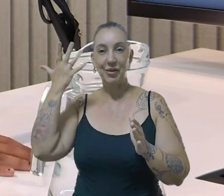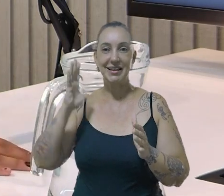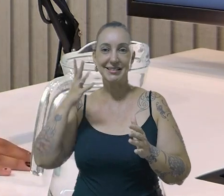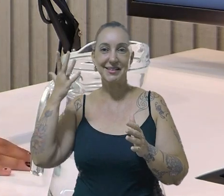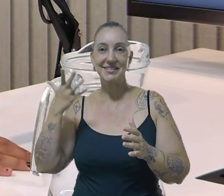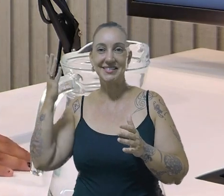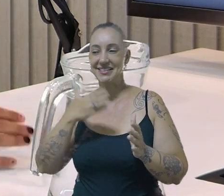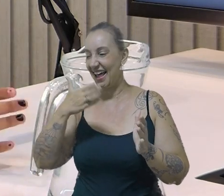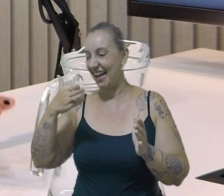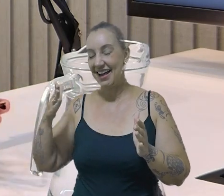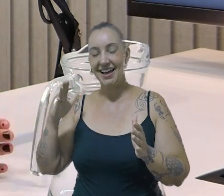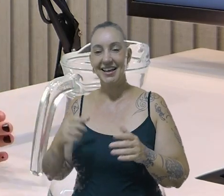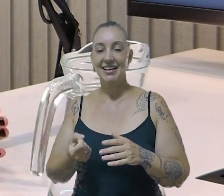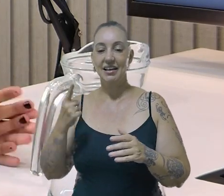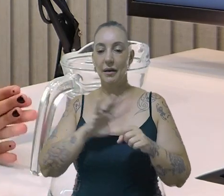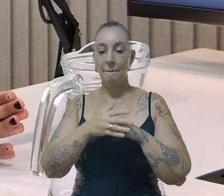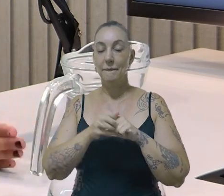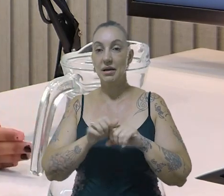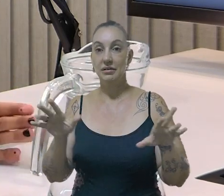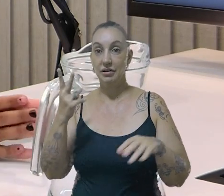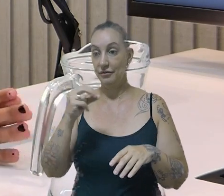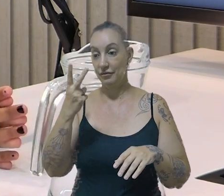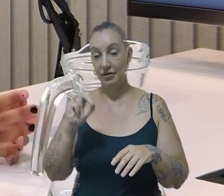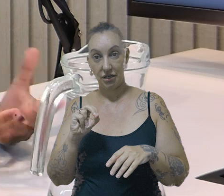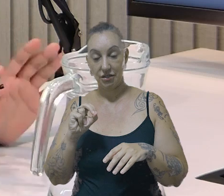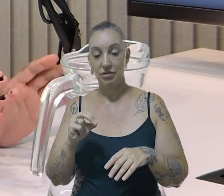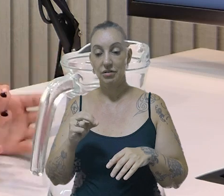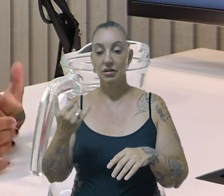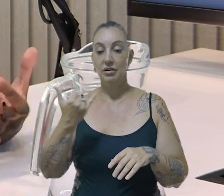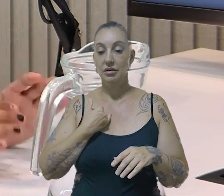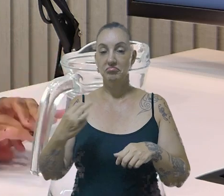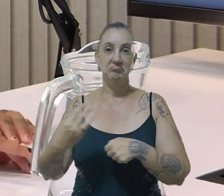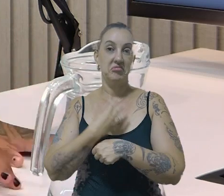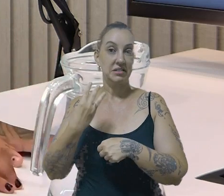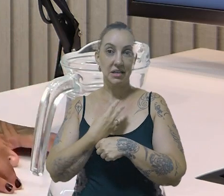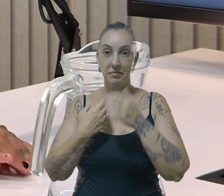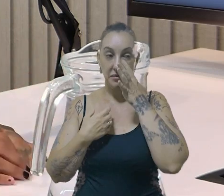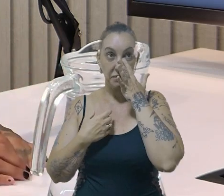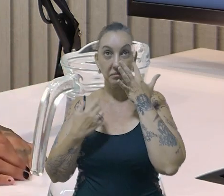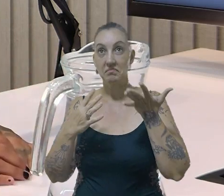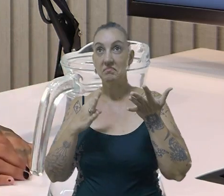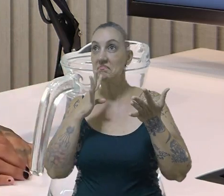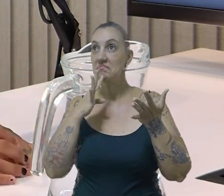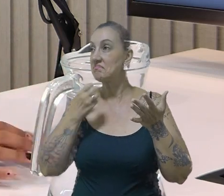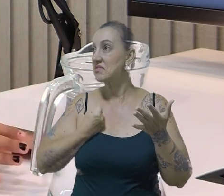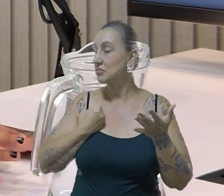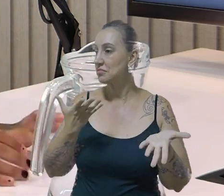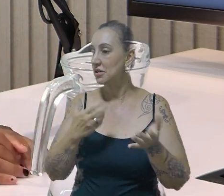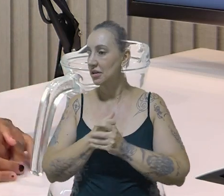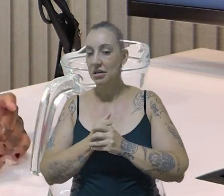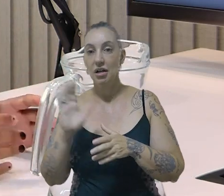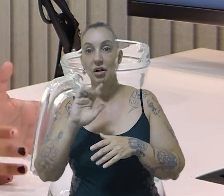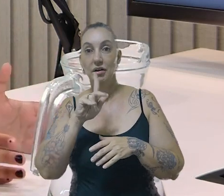eh durante a pandemia assim em 2020 eu recebi um WhatsApp assim um número desconhecido Oi